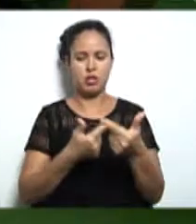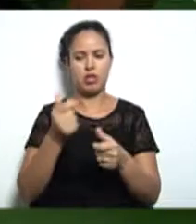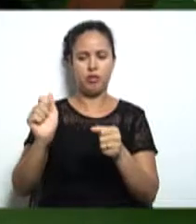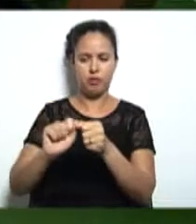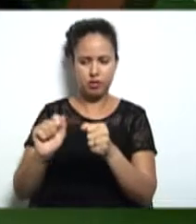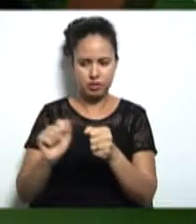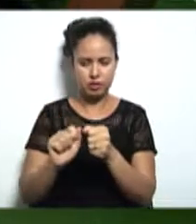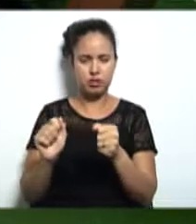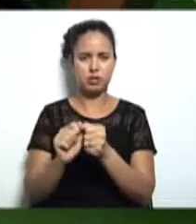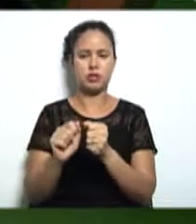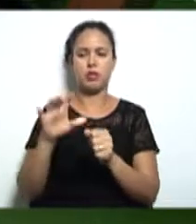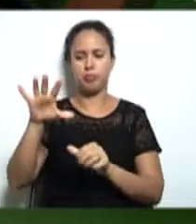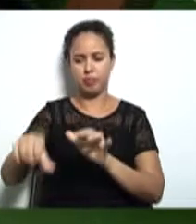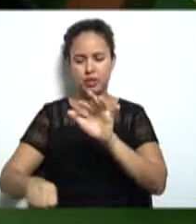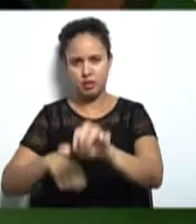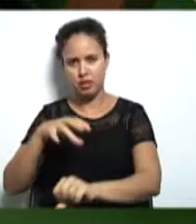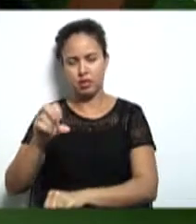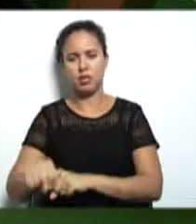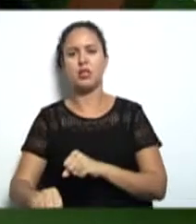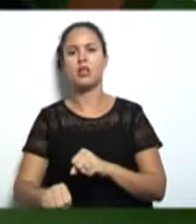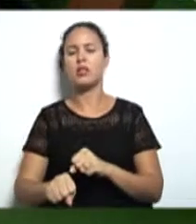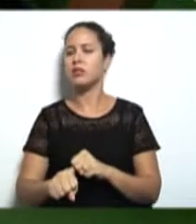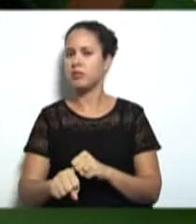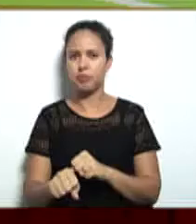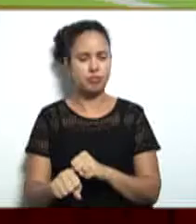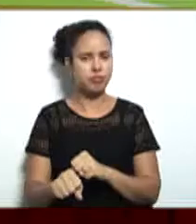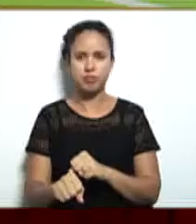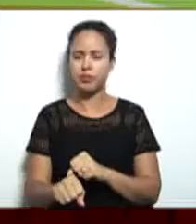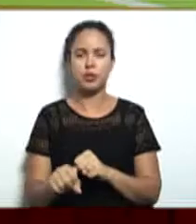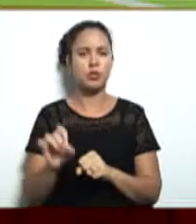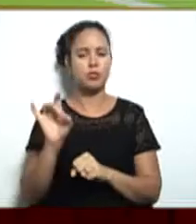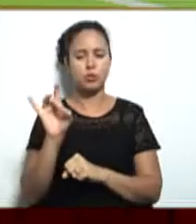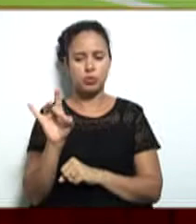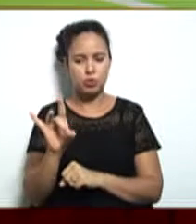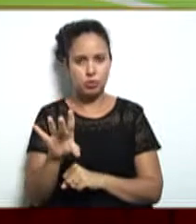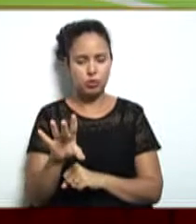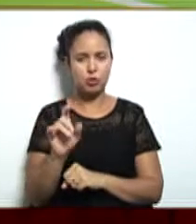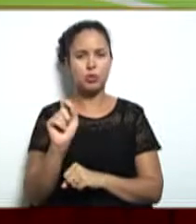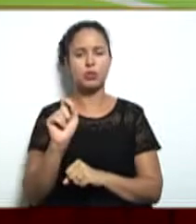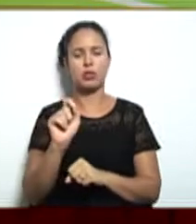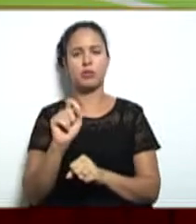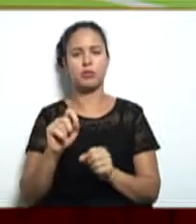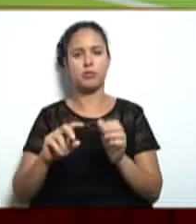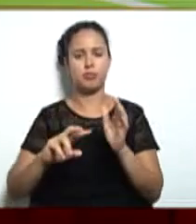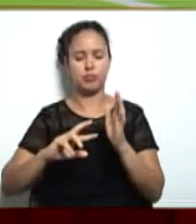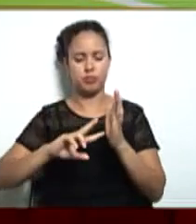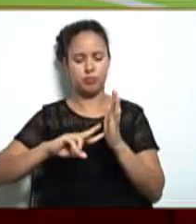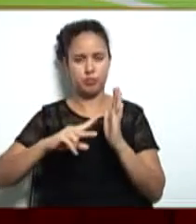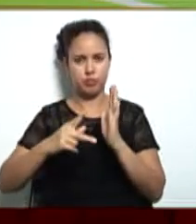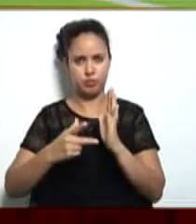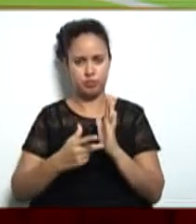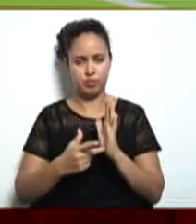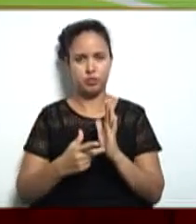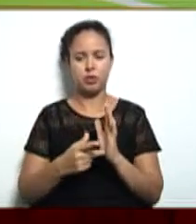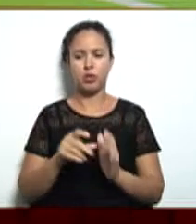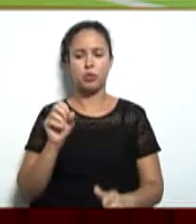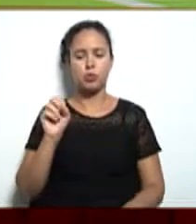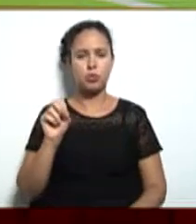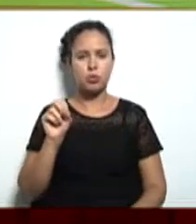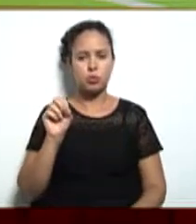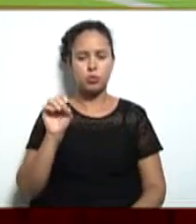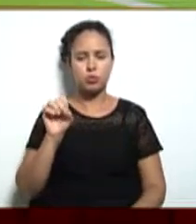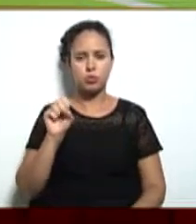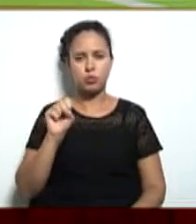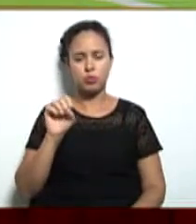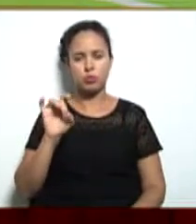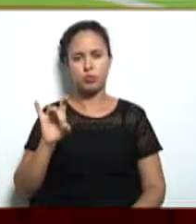fazer, que eu vou construir, que eu vou trabalhar. Não, né? A observação significa que você está apenas olhando, que você